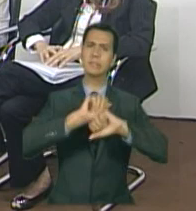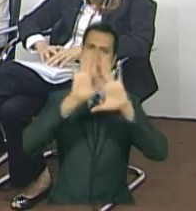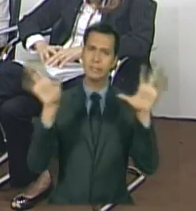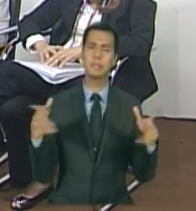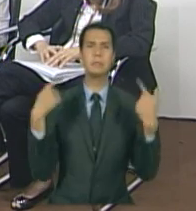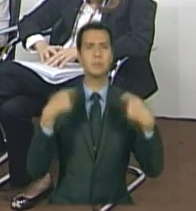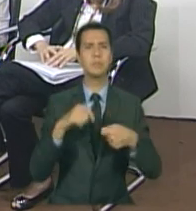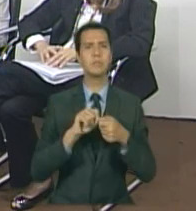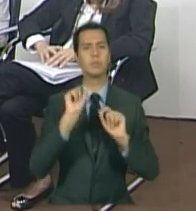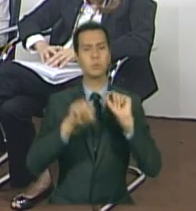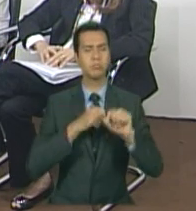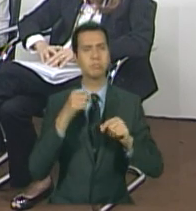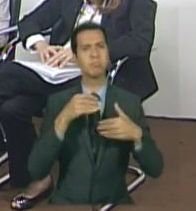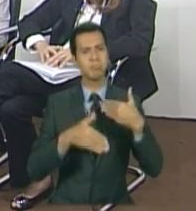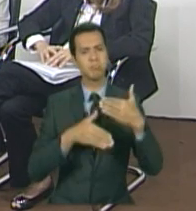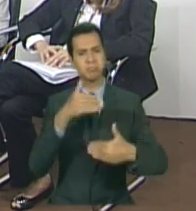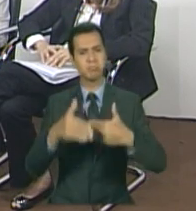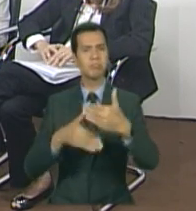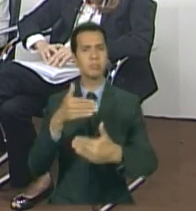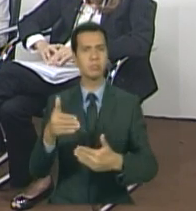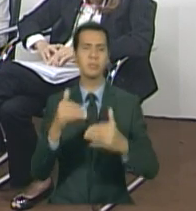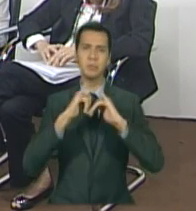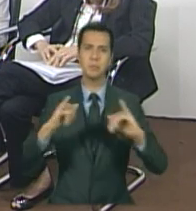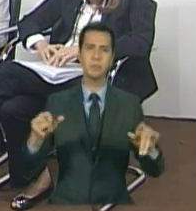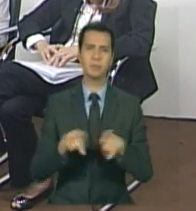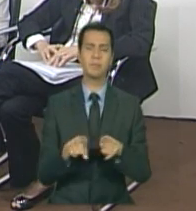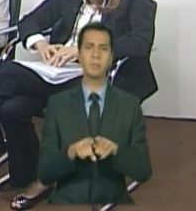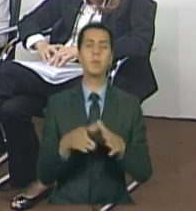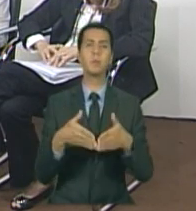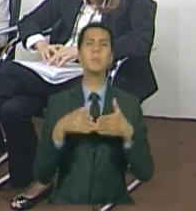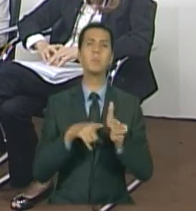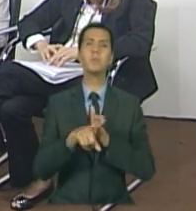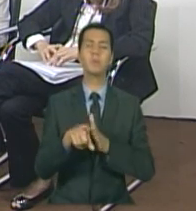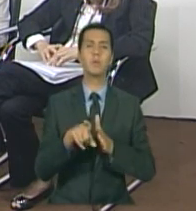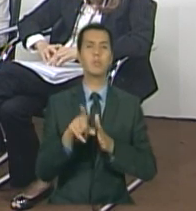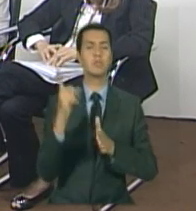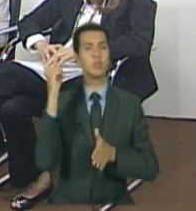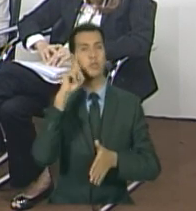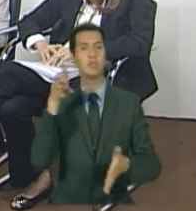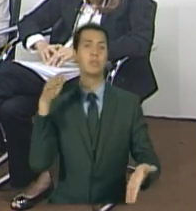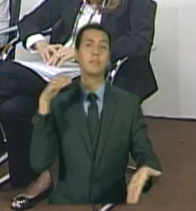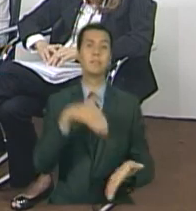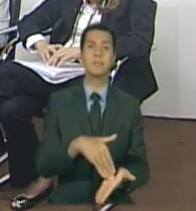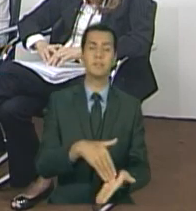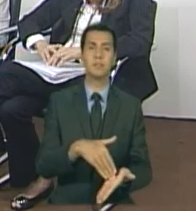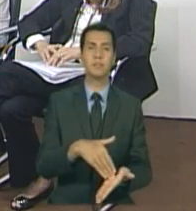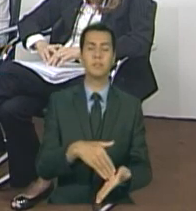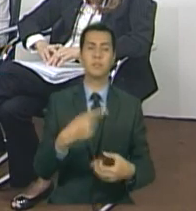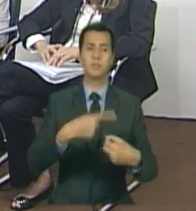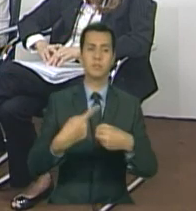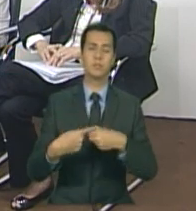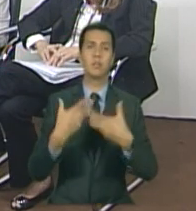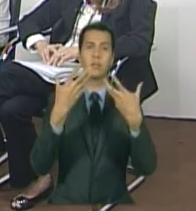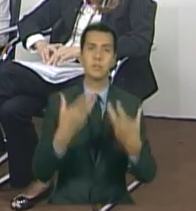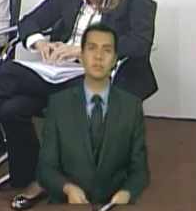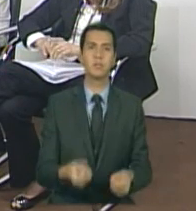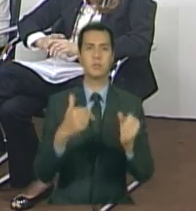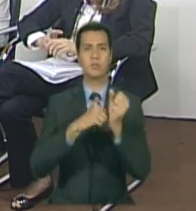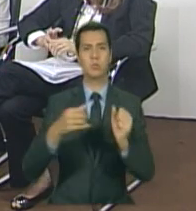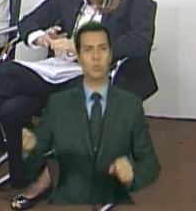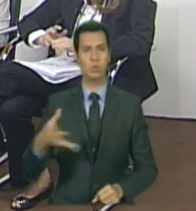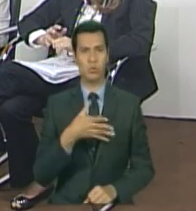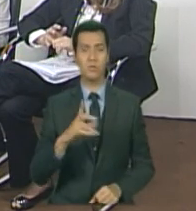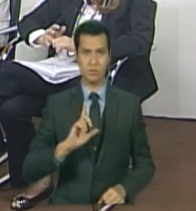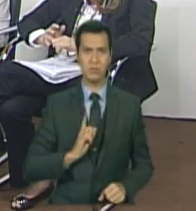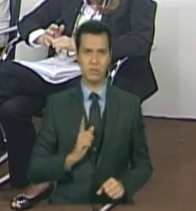e as informações que devem ser feitas. O período para que os municípios aderem a essa nova senha já tem um